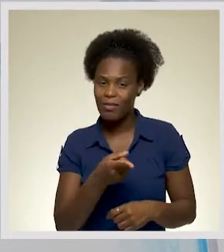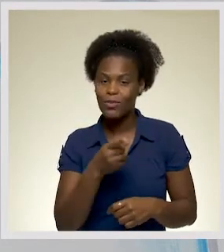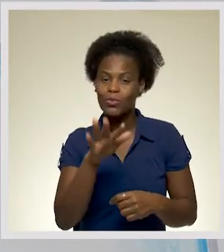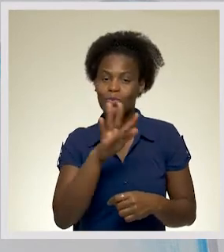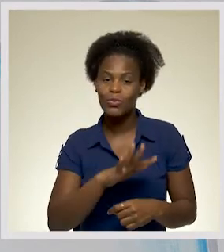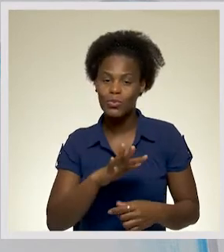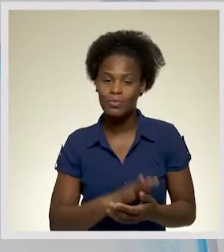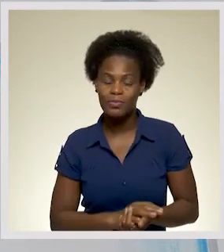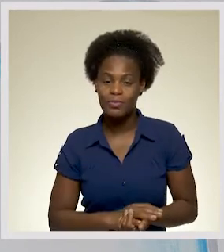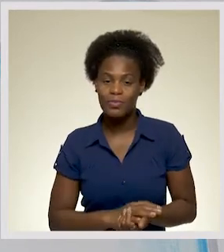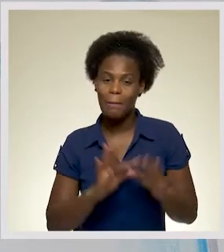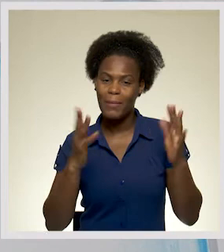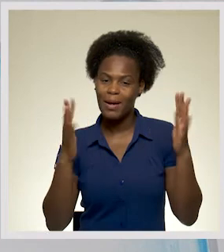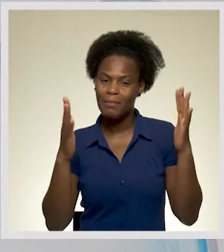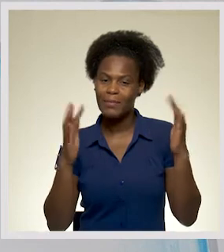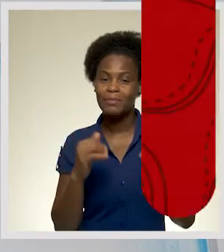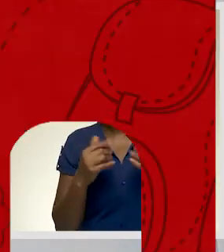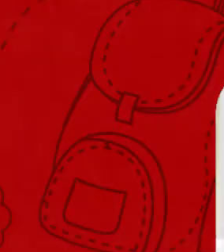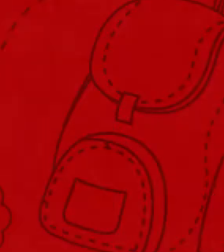Parabéns! Vamos ao terceiro exercício?